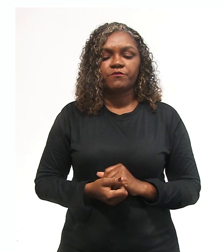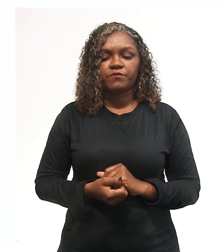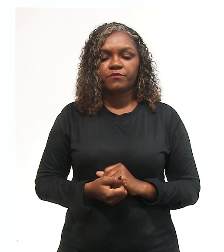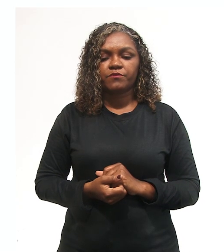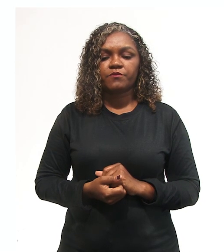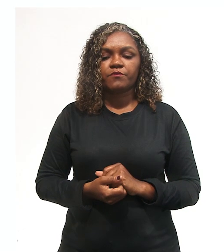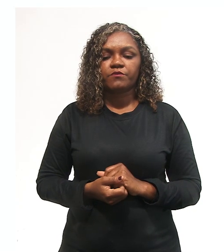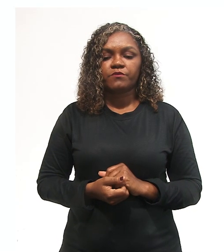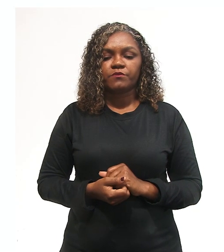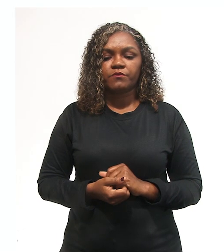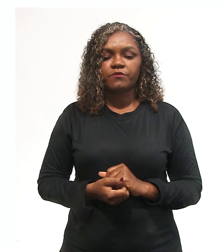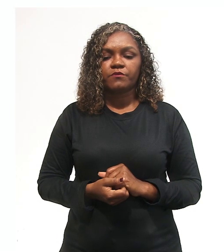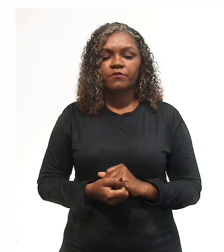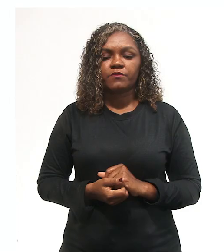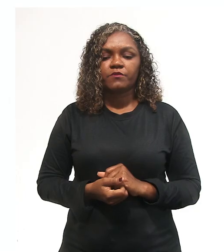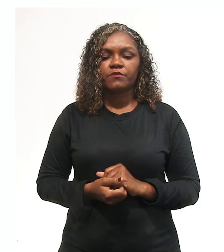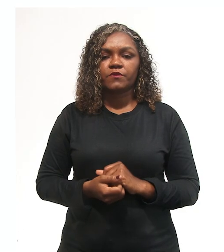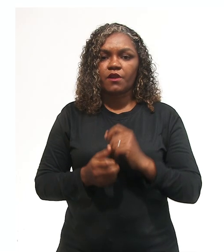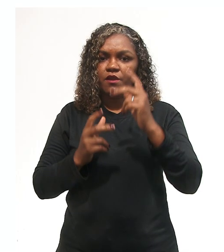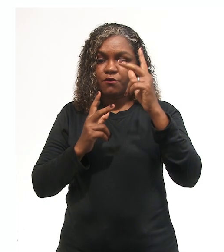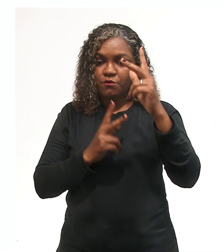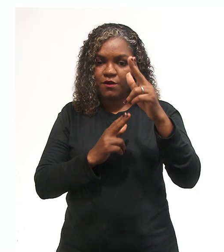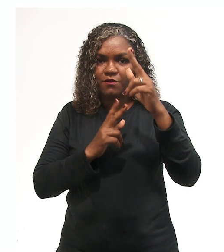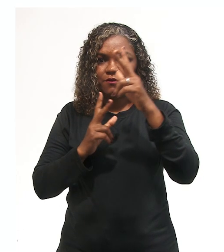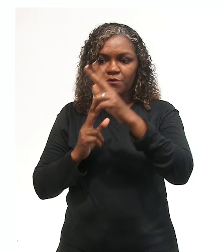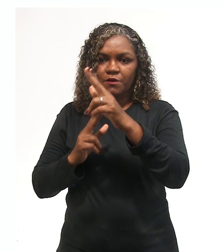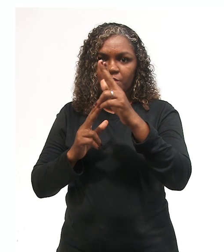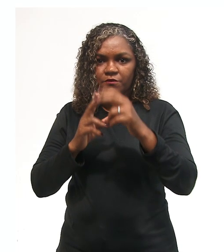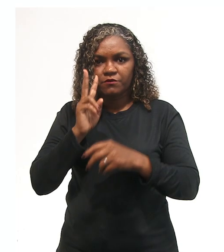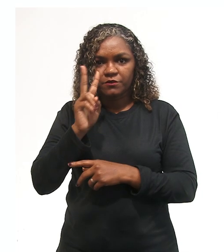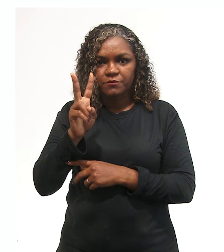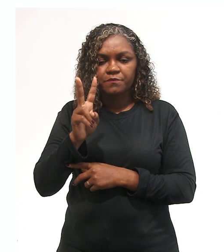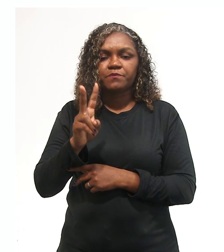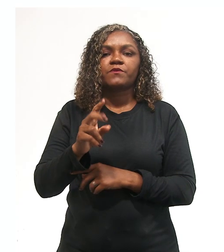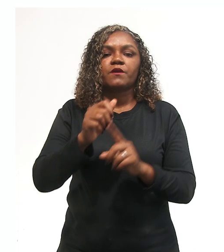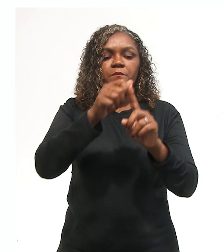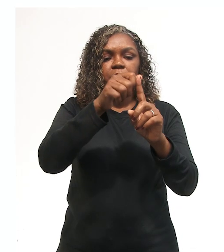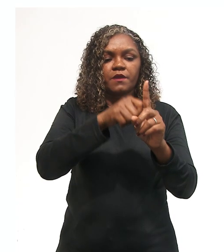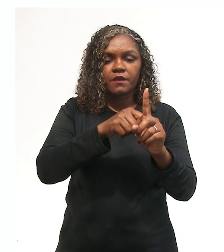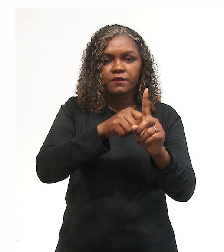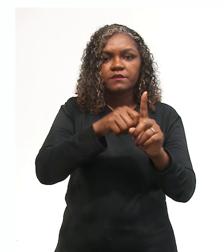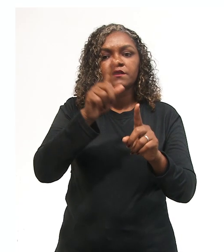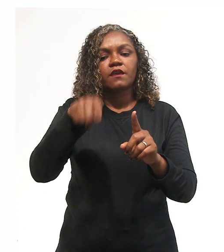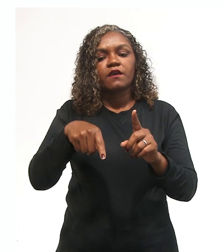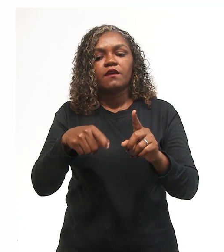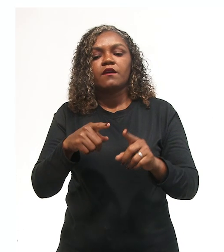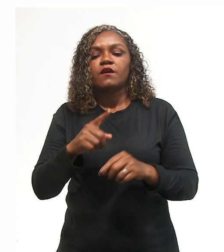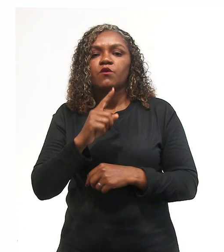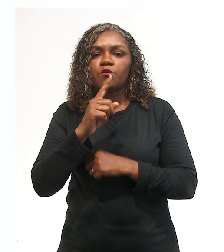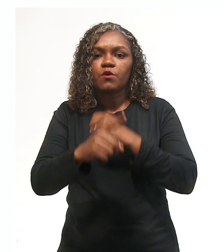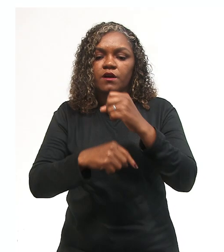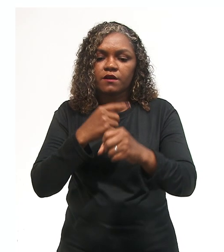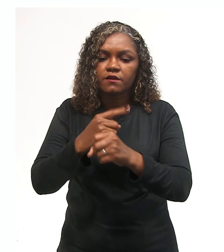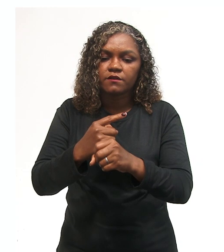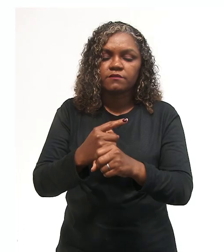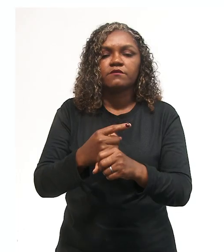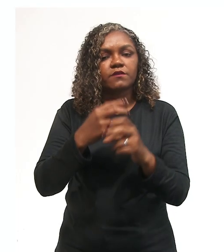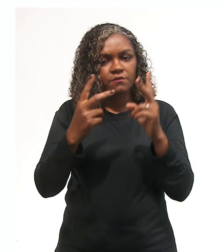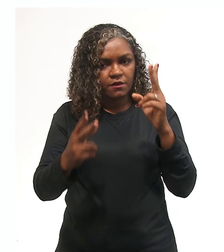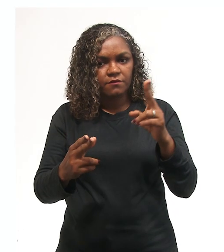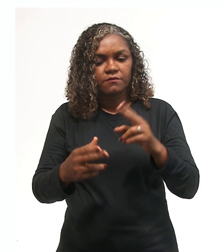também está em mês, né? Na taxa de juros mensal e a taxa de juros anual. Então, a gente tem que fazer essa verificação